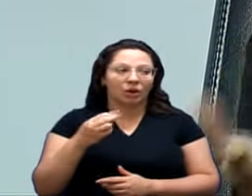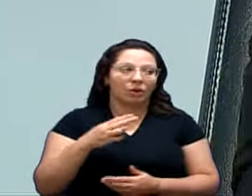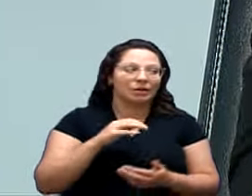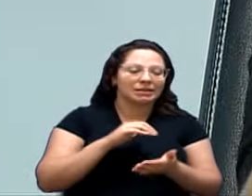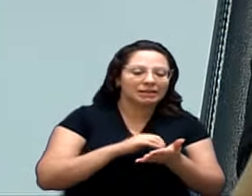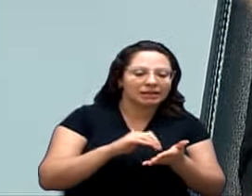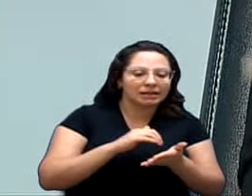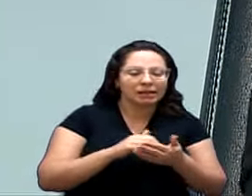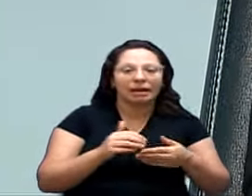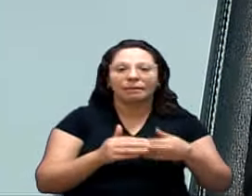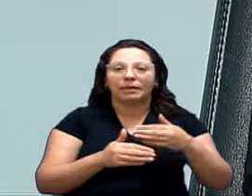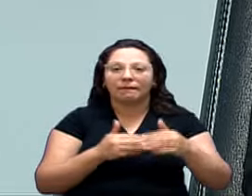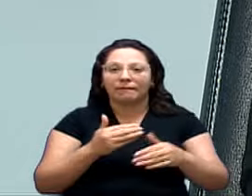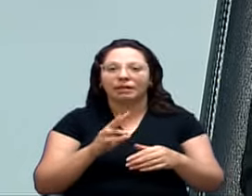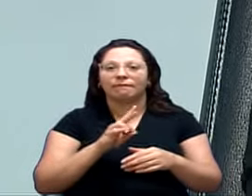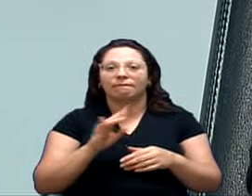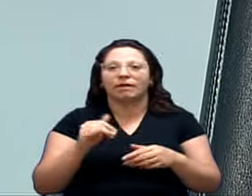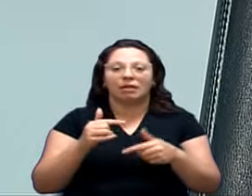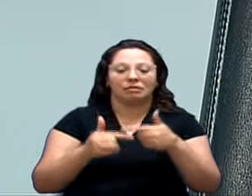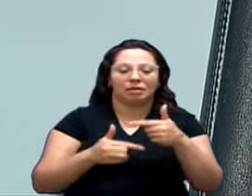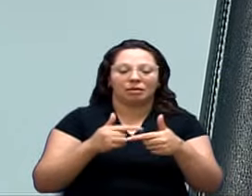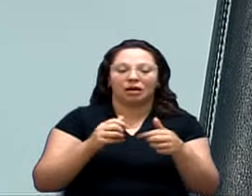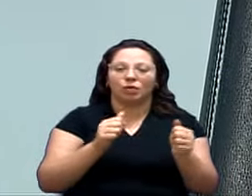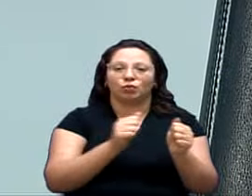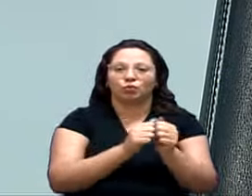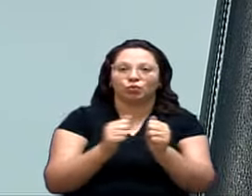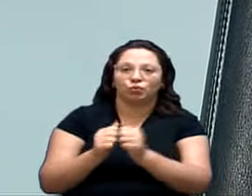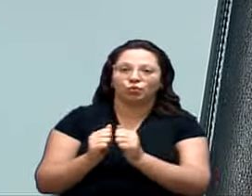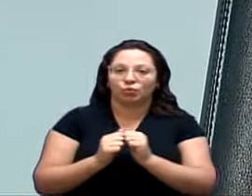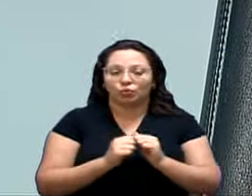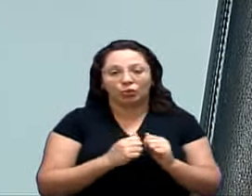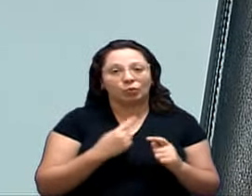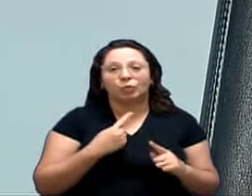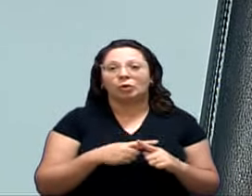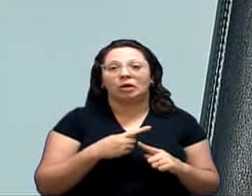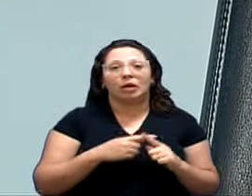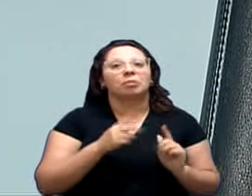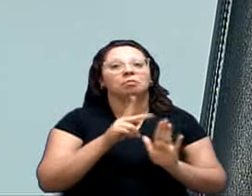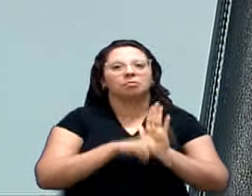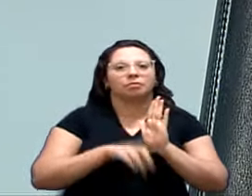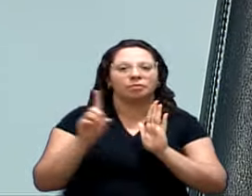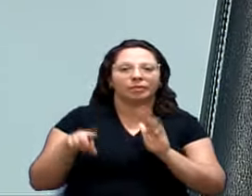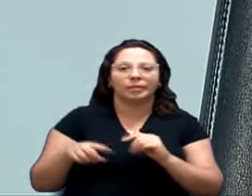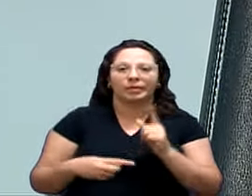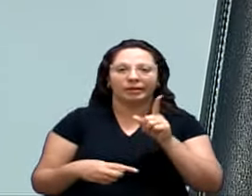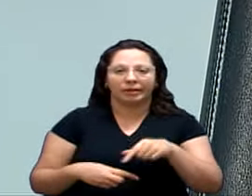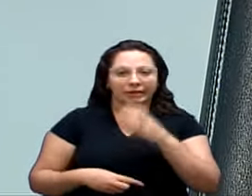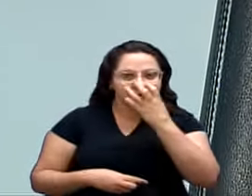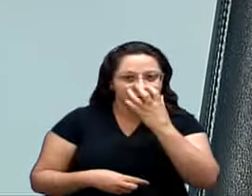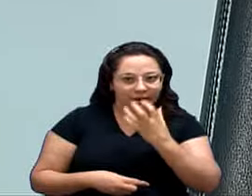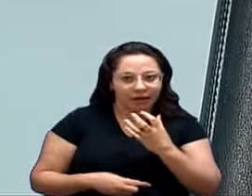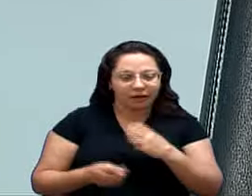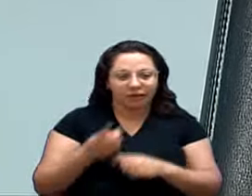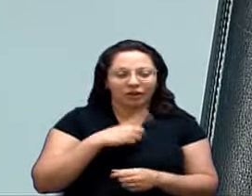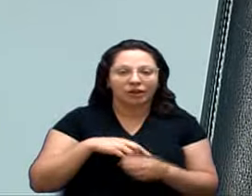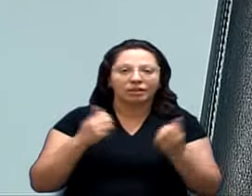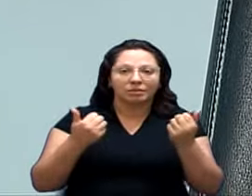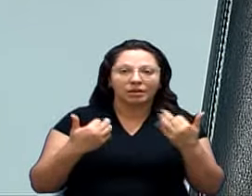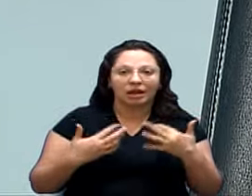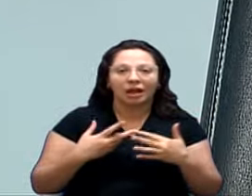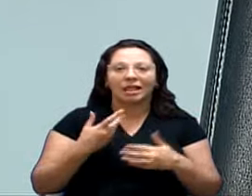Em algum momento trabalhar em conjunto porque o plano diretor é muito sério a gente tá falando aí de 10